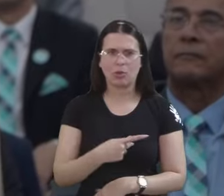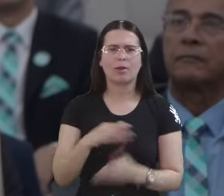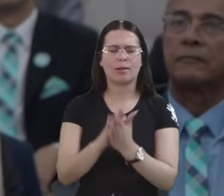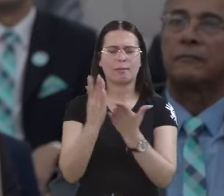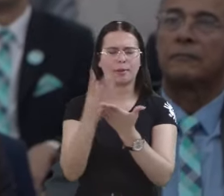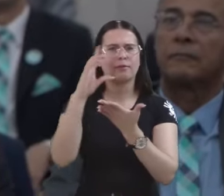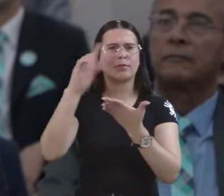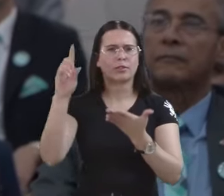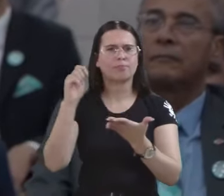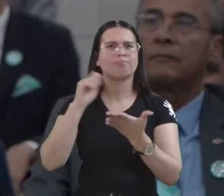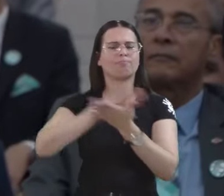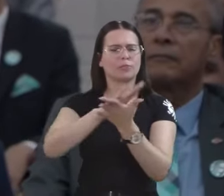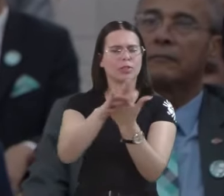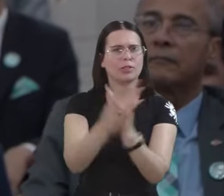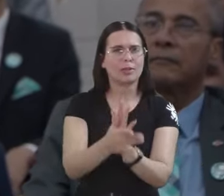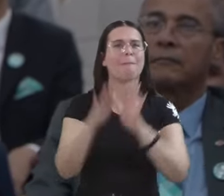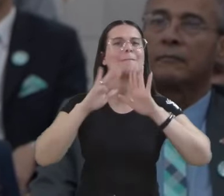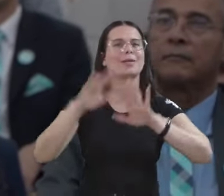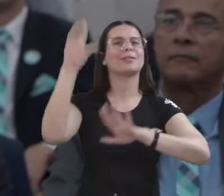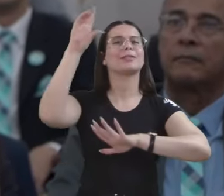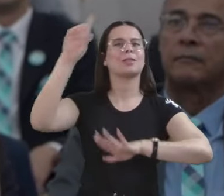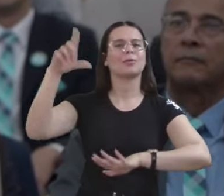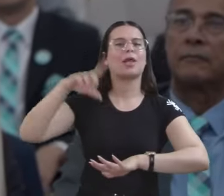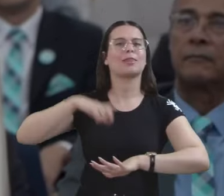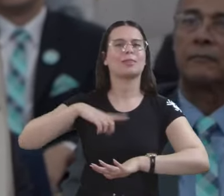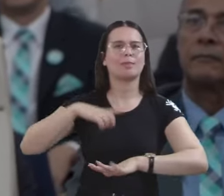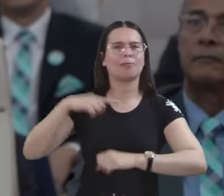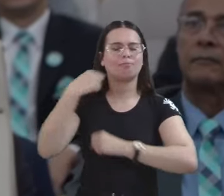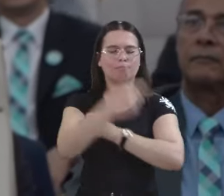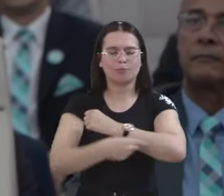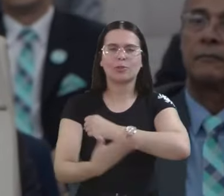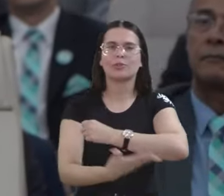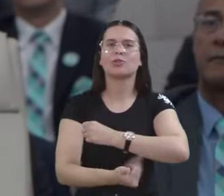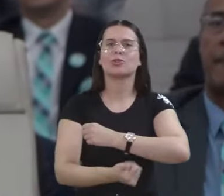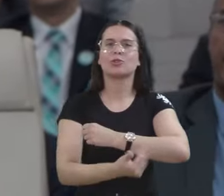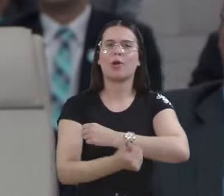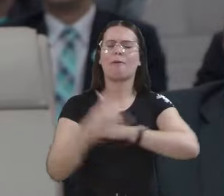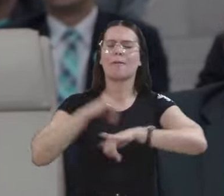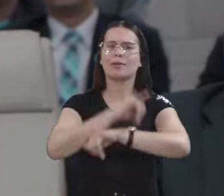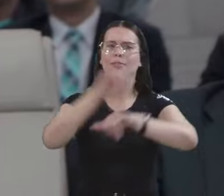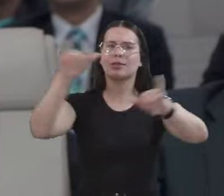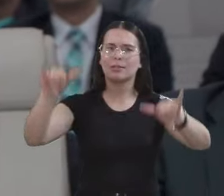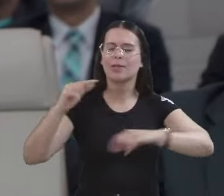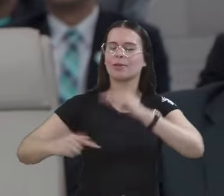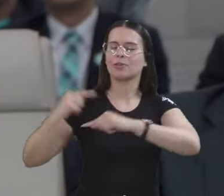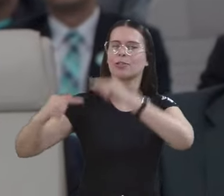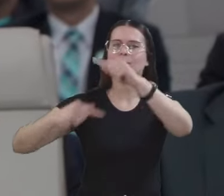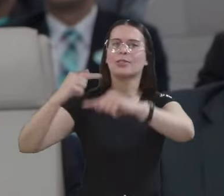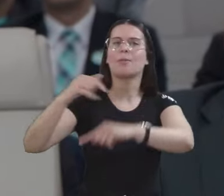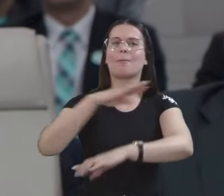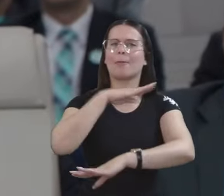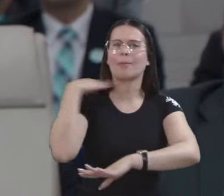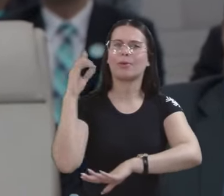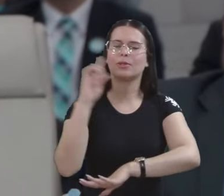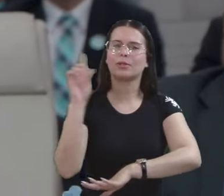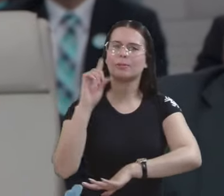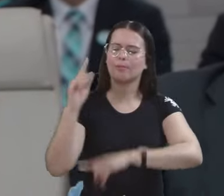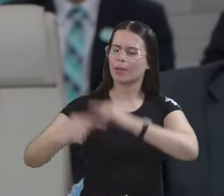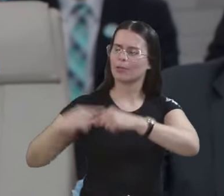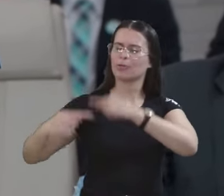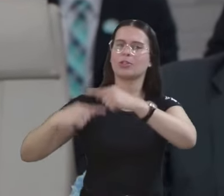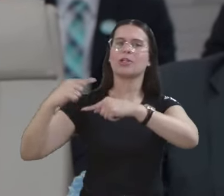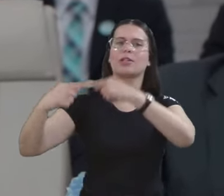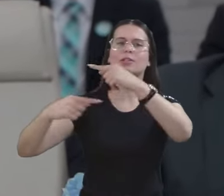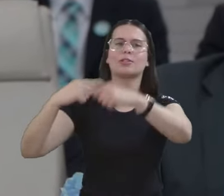Deus. Mas Deus tem o Congresso Mademp para dizer que a nossa geração não vai morrer. A nossa